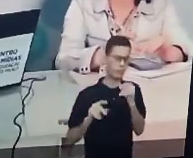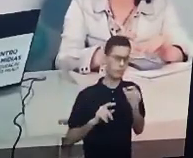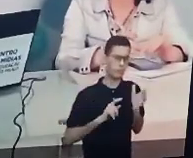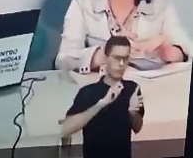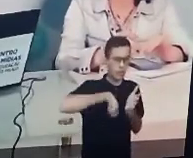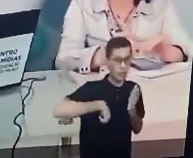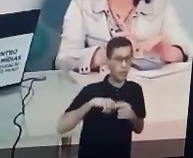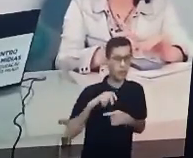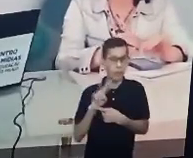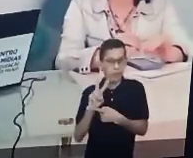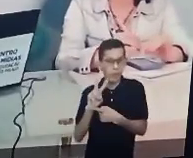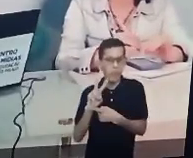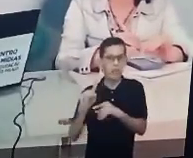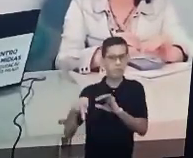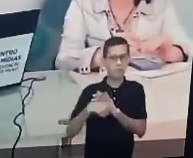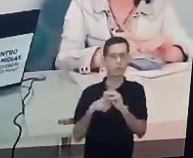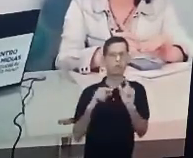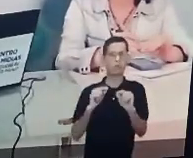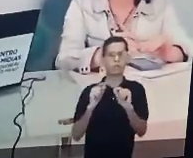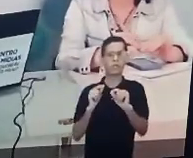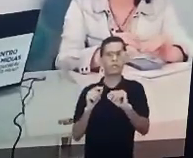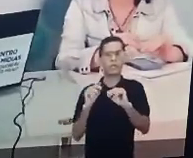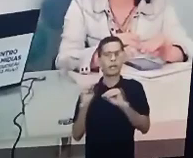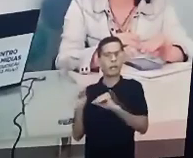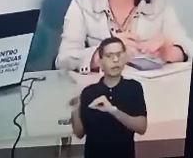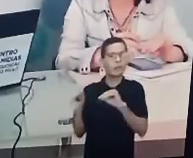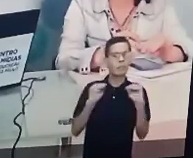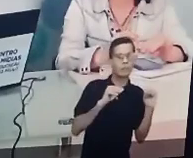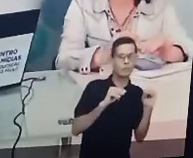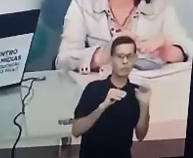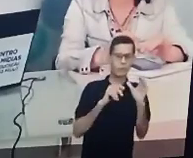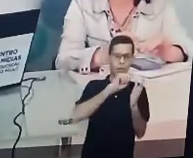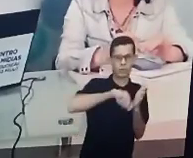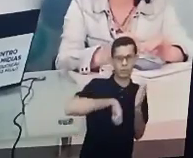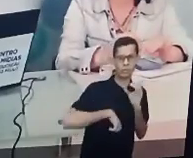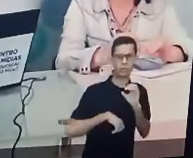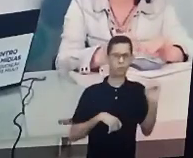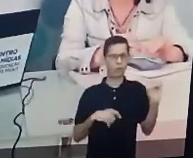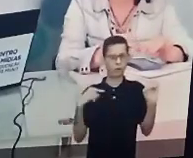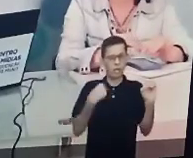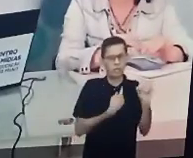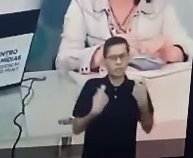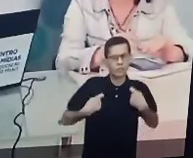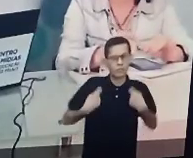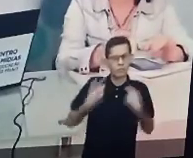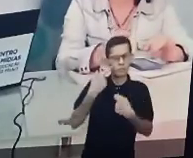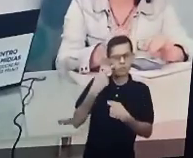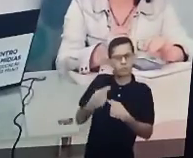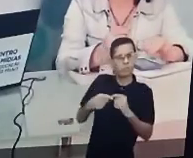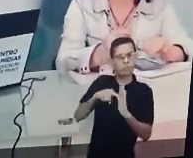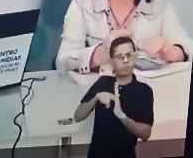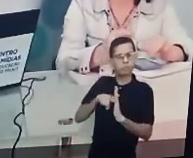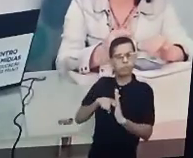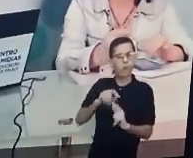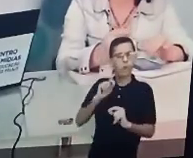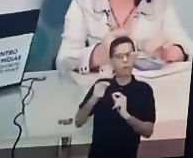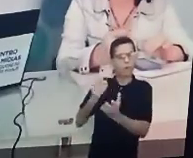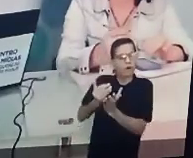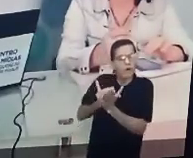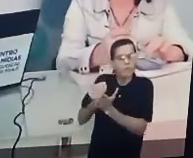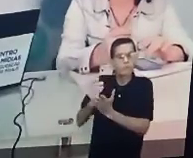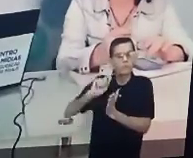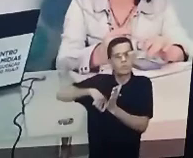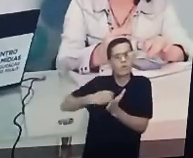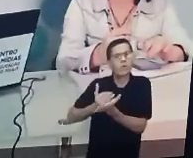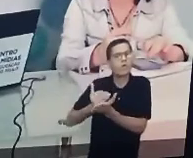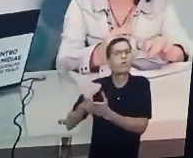contrato V que migra o contrato para O, nós precisamos verificar o início da vigência desse contrato,